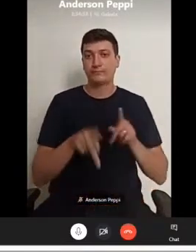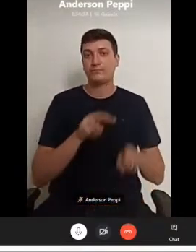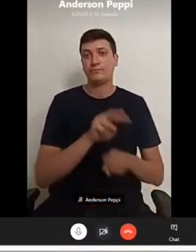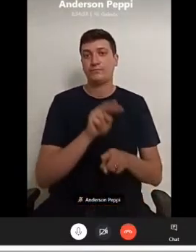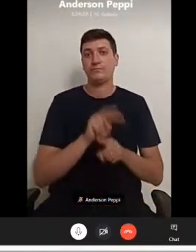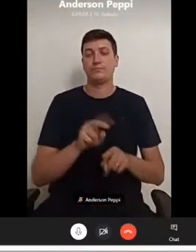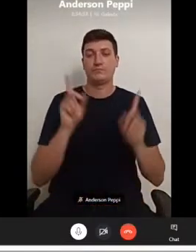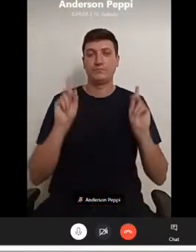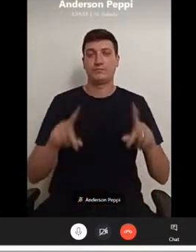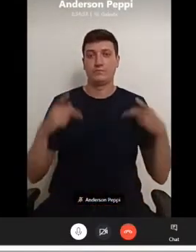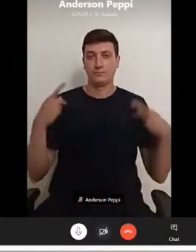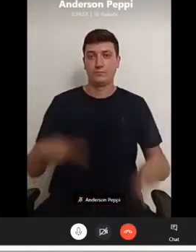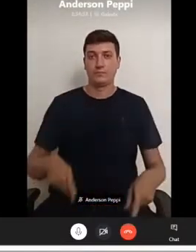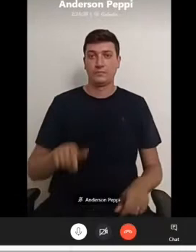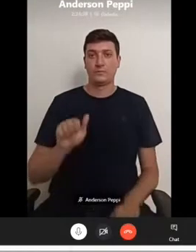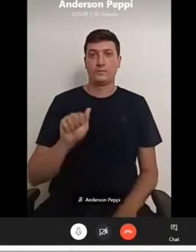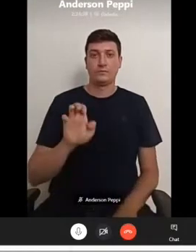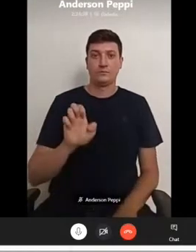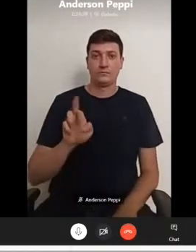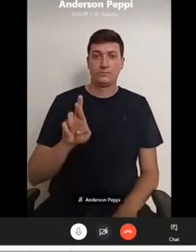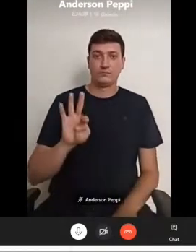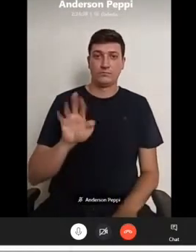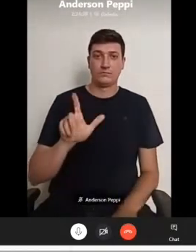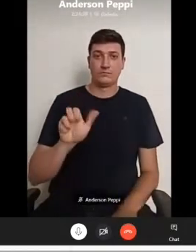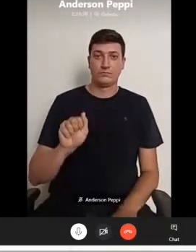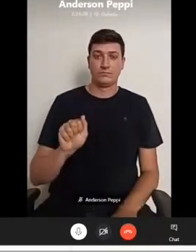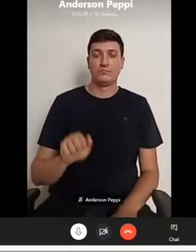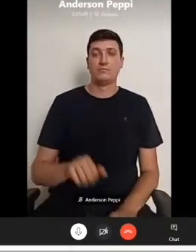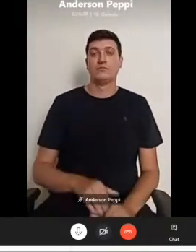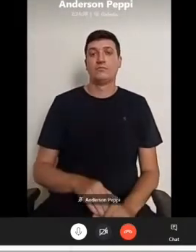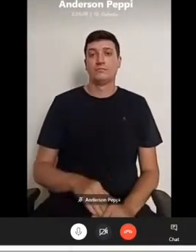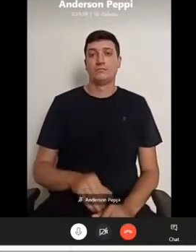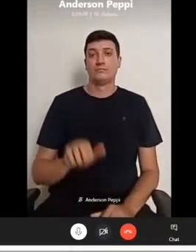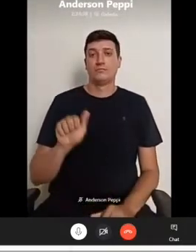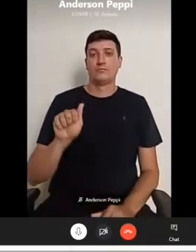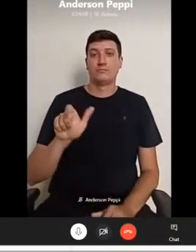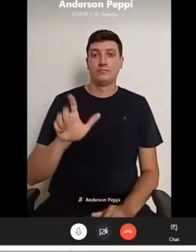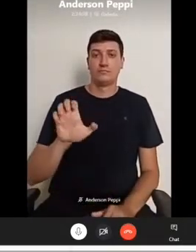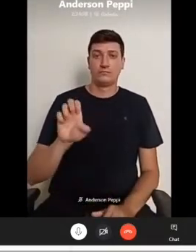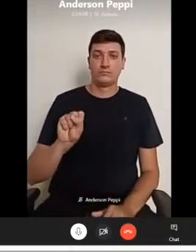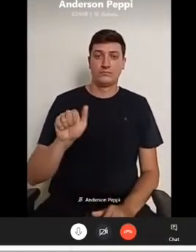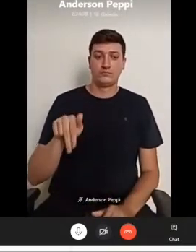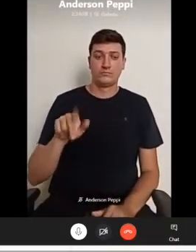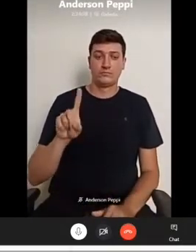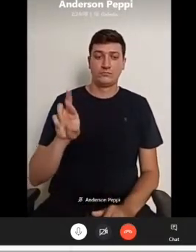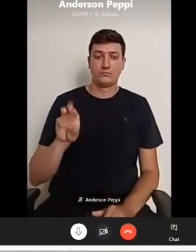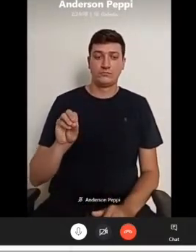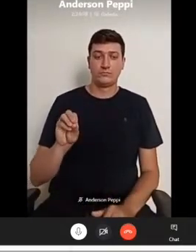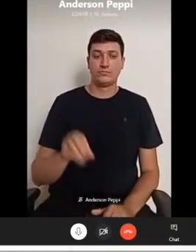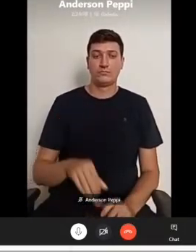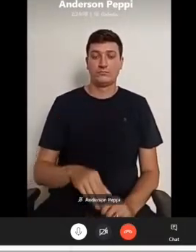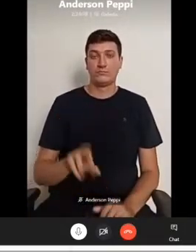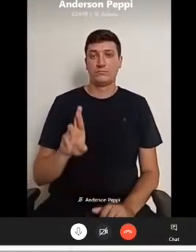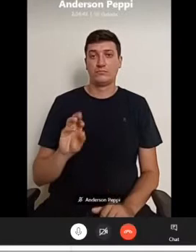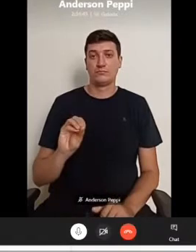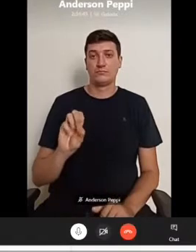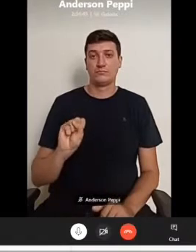Abelardo Vanderlino da Costa Neto, Alessandra Luquezzi de Oliveira, Roseli Antunes da Silva e Elo.